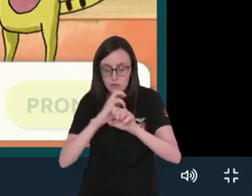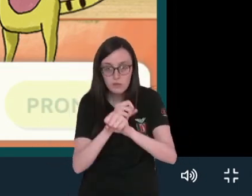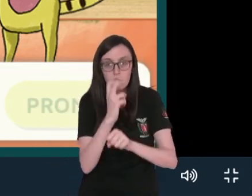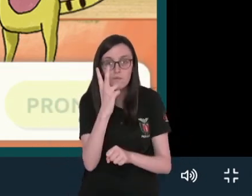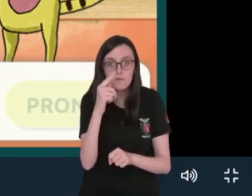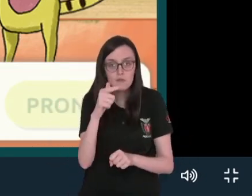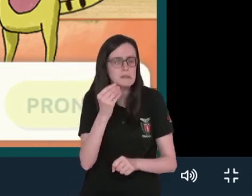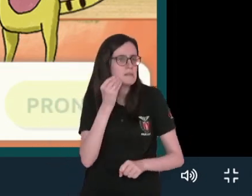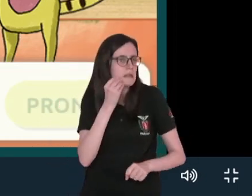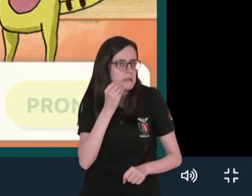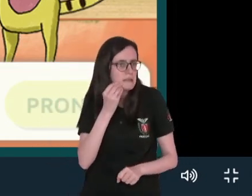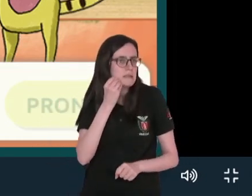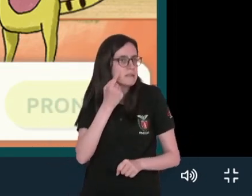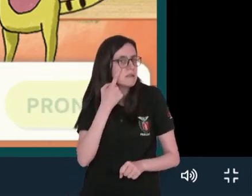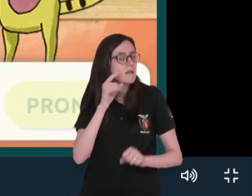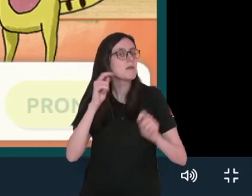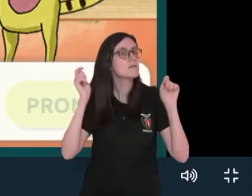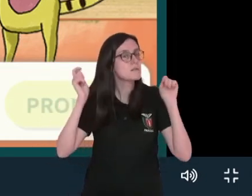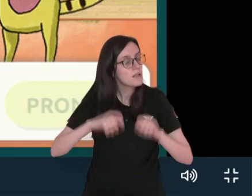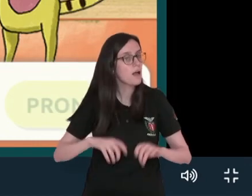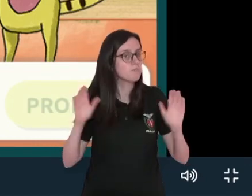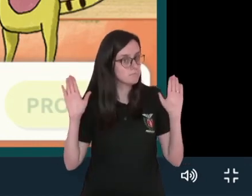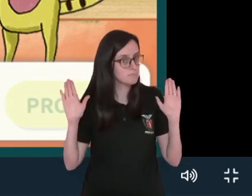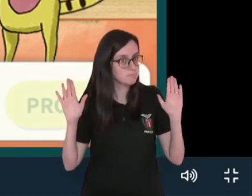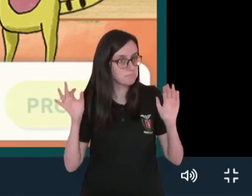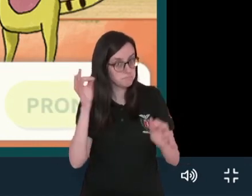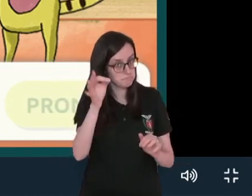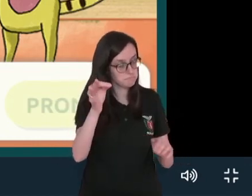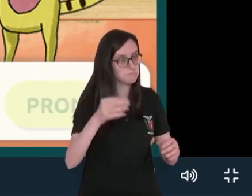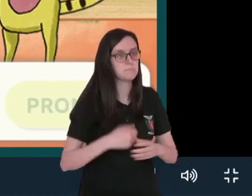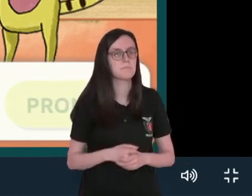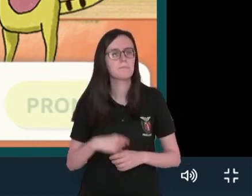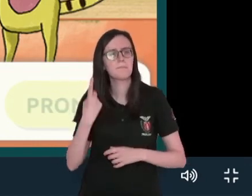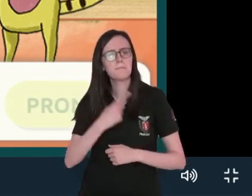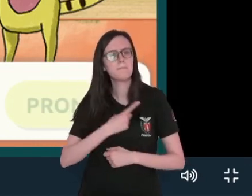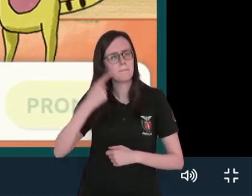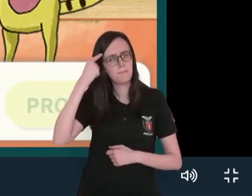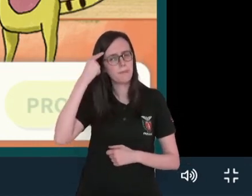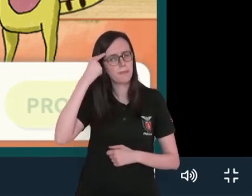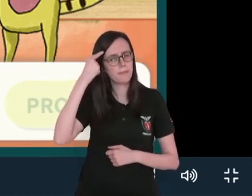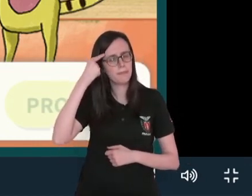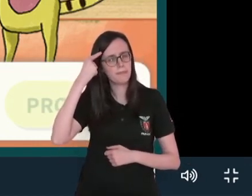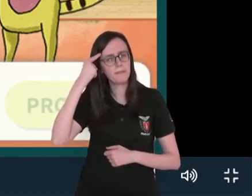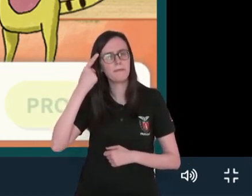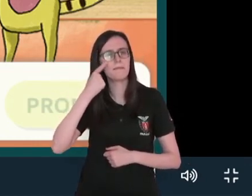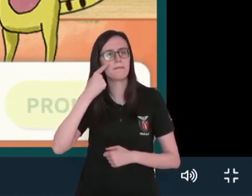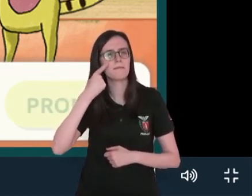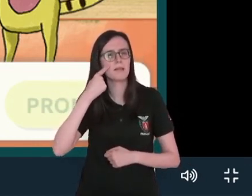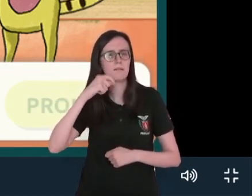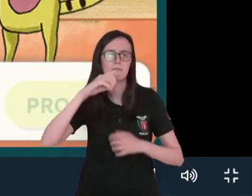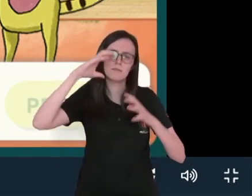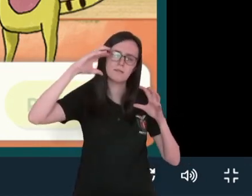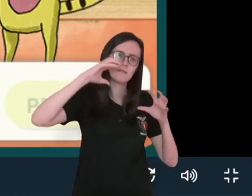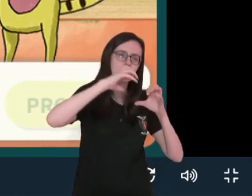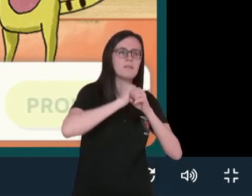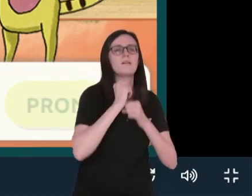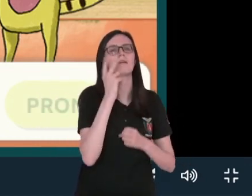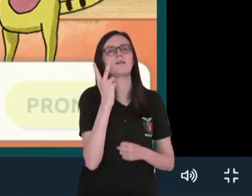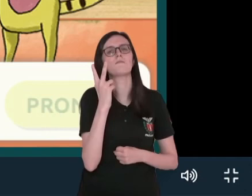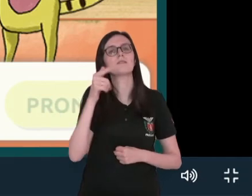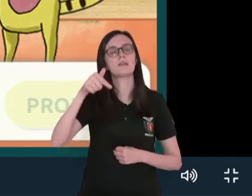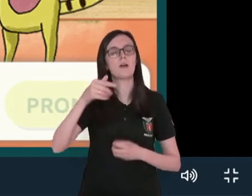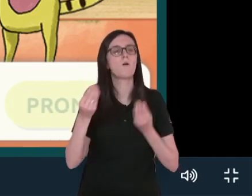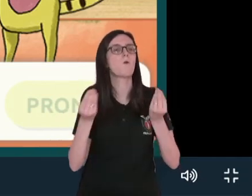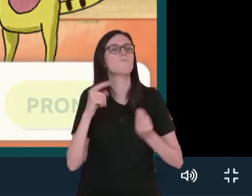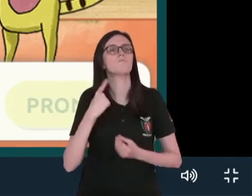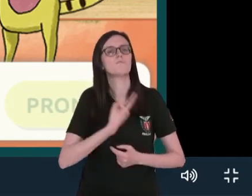ir testando e verificar o que a gente consegue encontrar, né? Vamos pensar um pouquinho, a soma tem que dar 27, né? Quais são as formas aqui